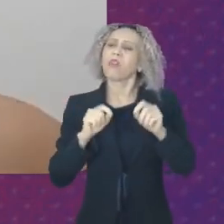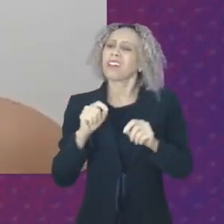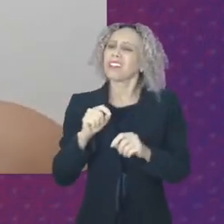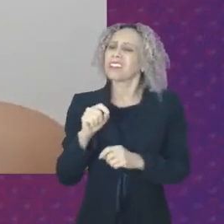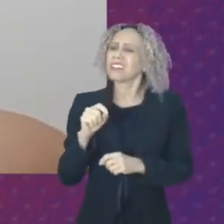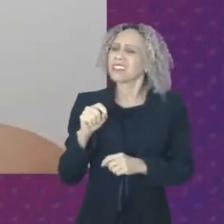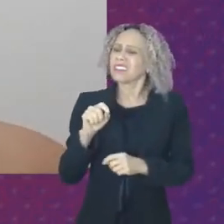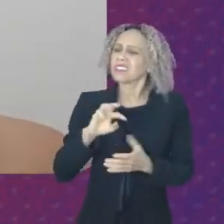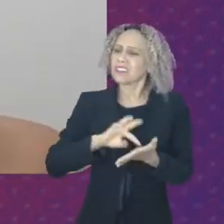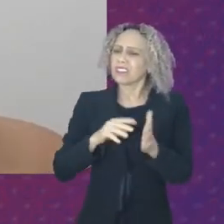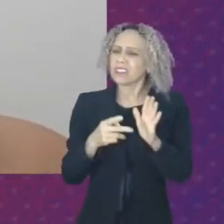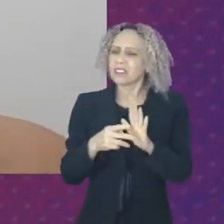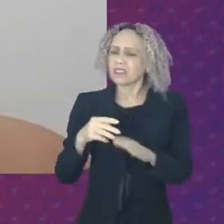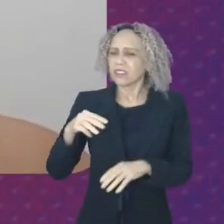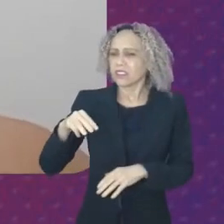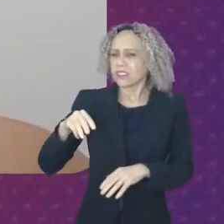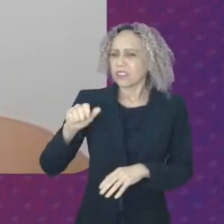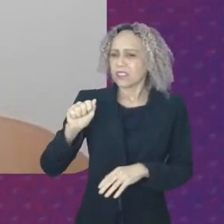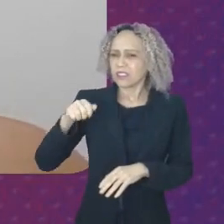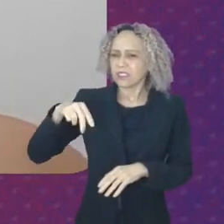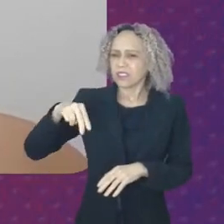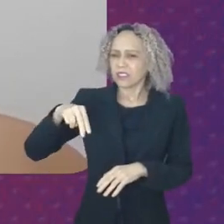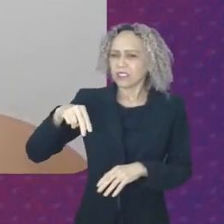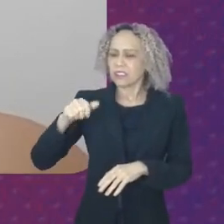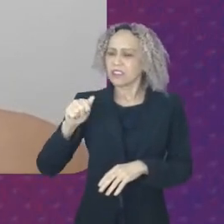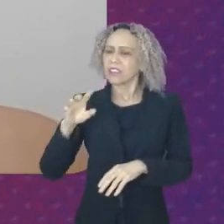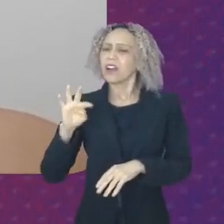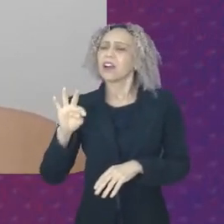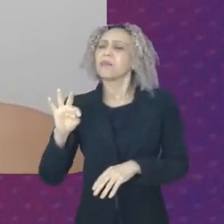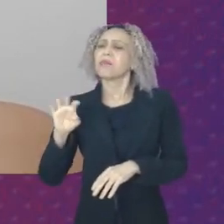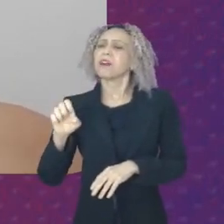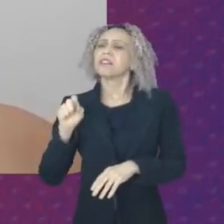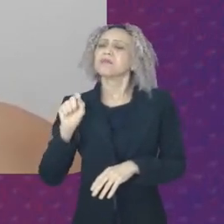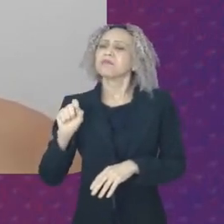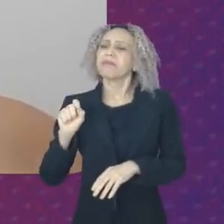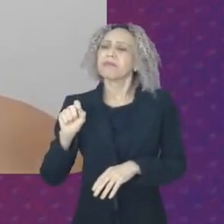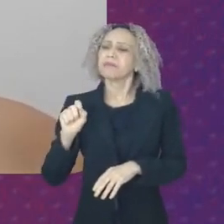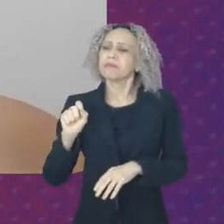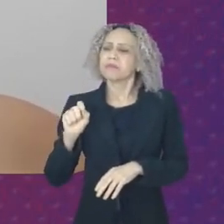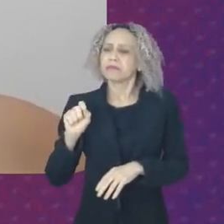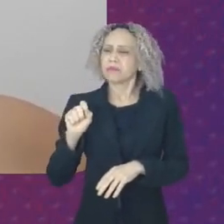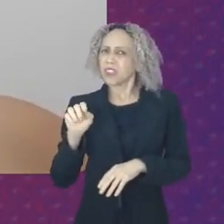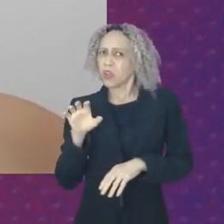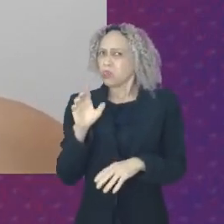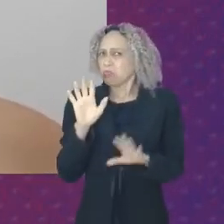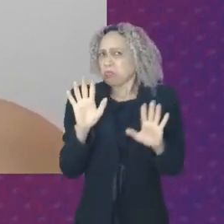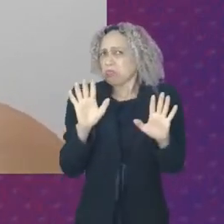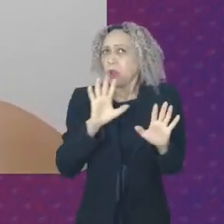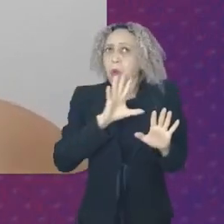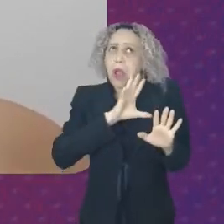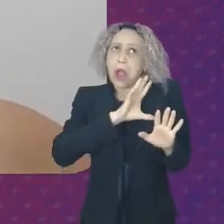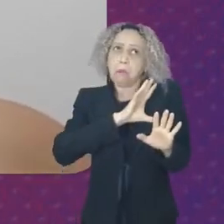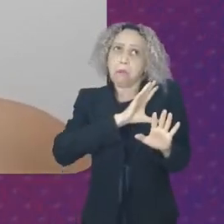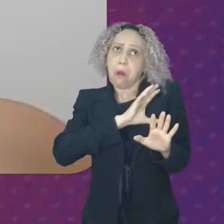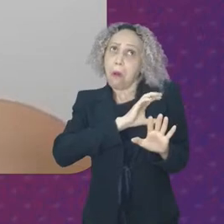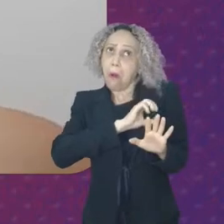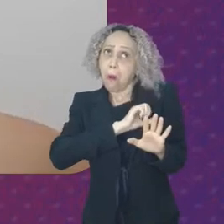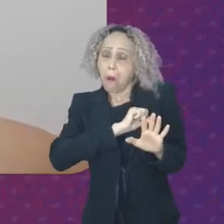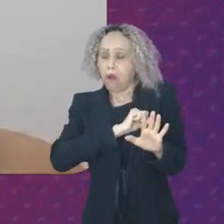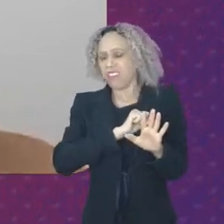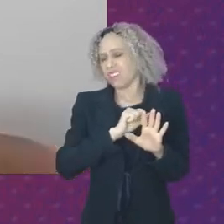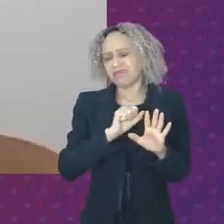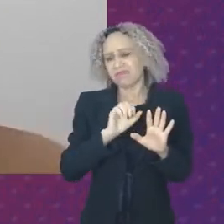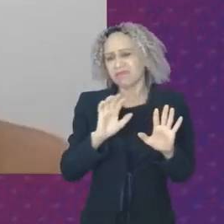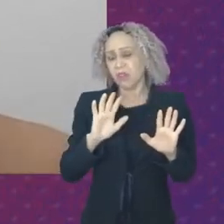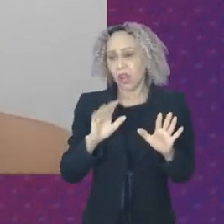sentimento romântico, o ponto principal desse arquétipo não é necessariamente o amor, é mais a personalização,